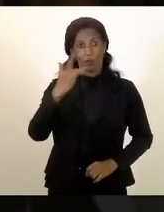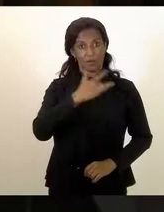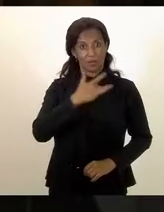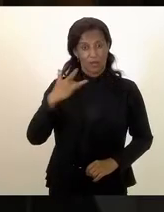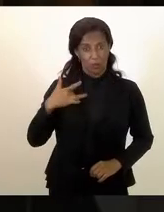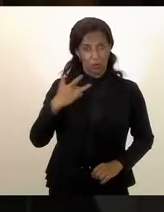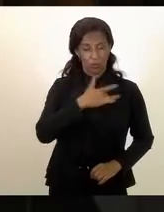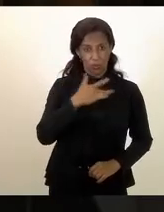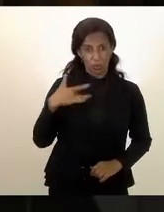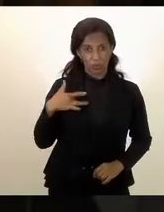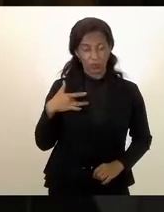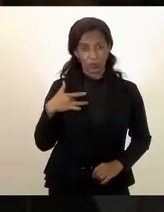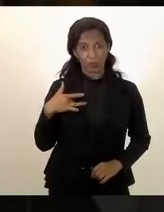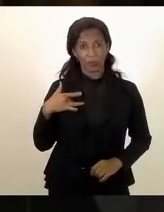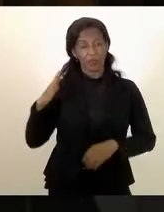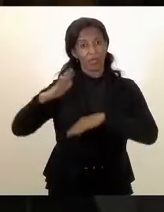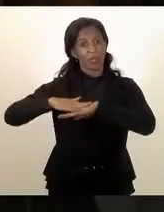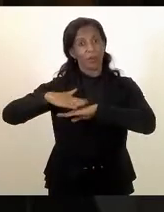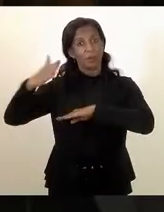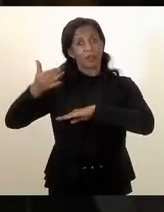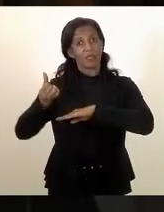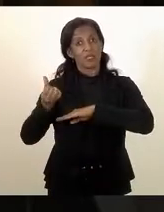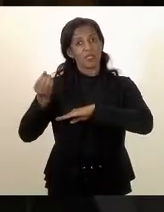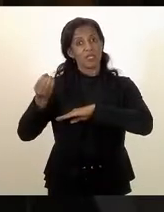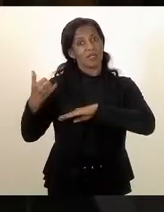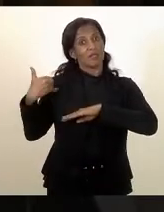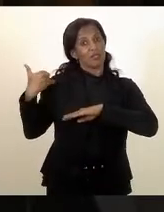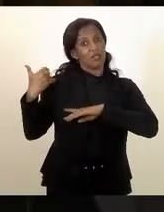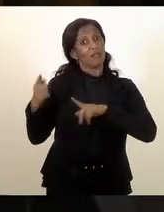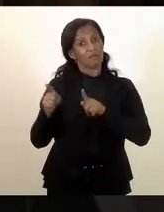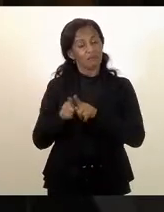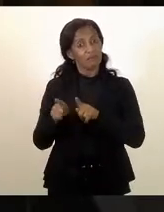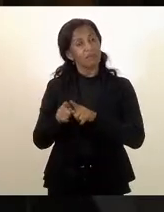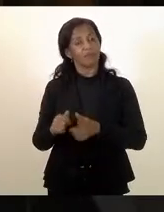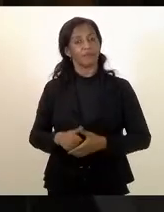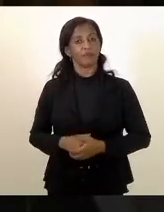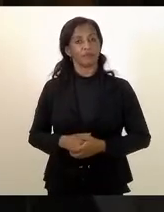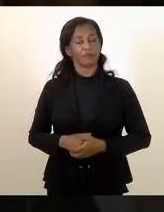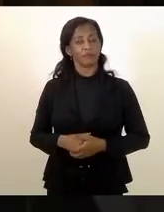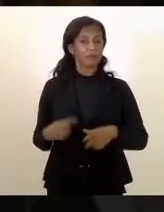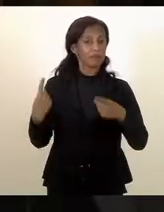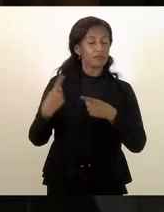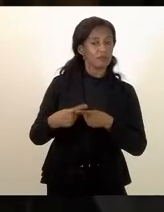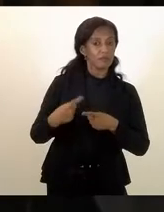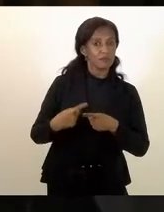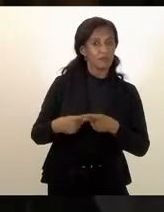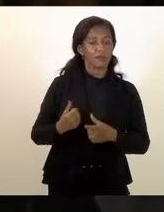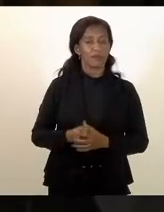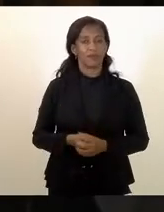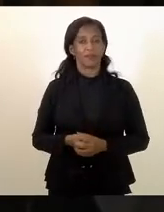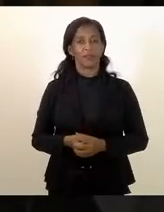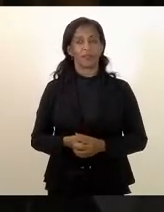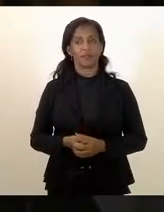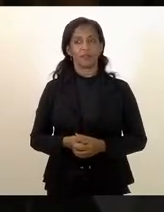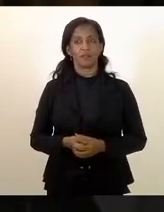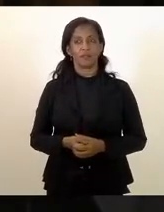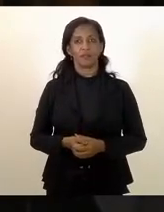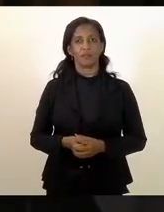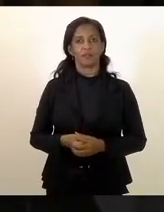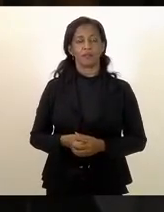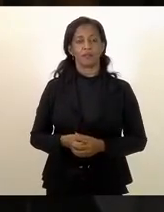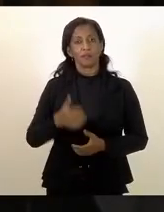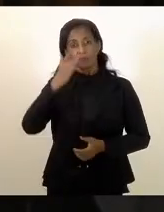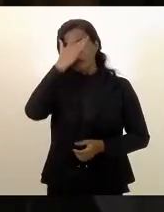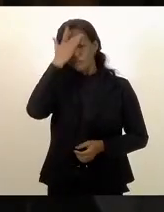e para os maiores de 60 anos porque são os que